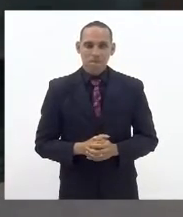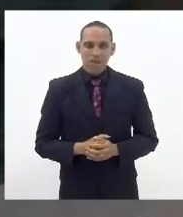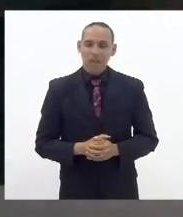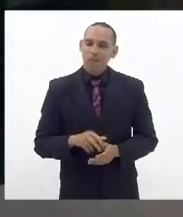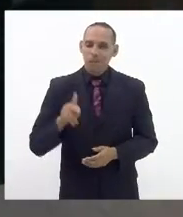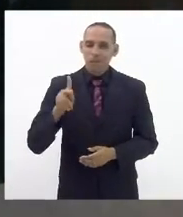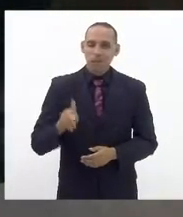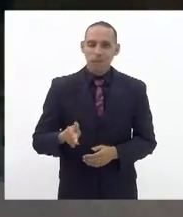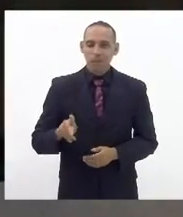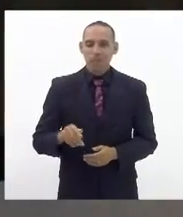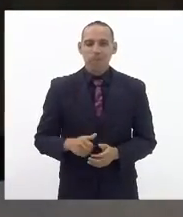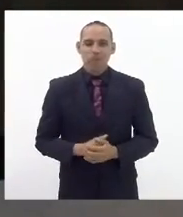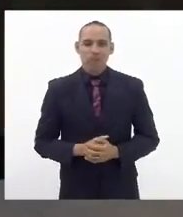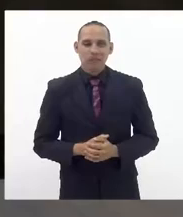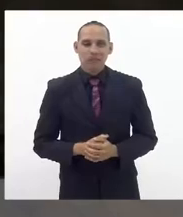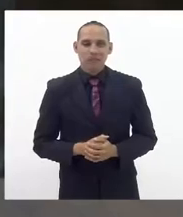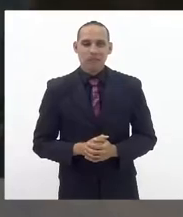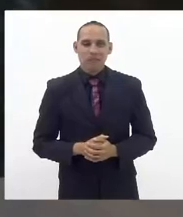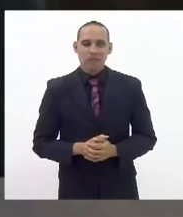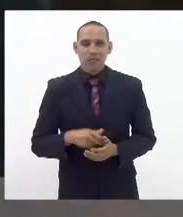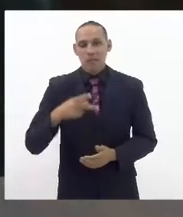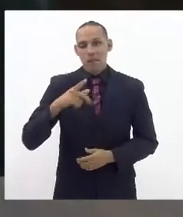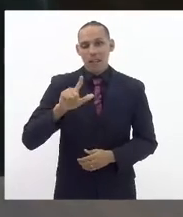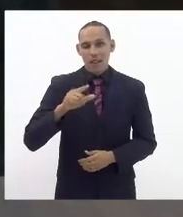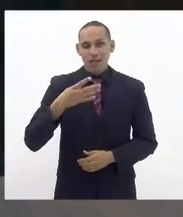Senhora Presidente, PL